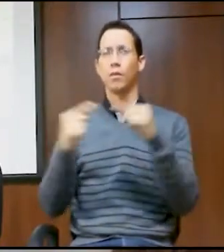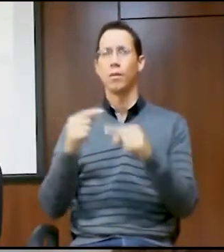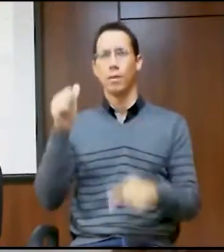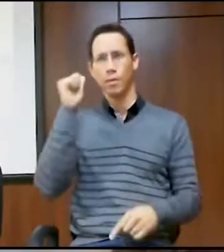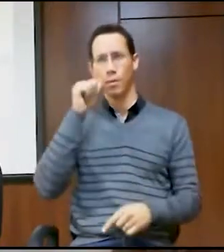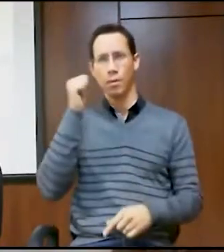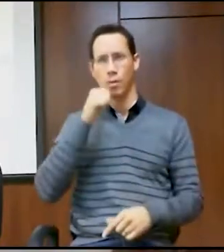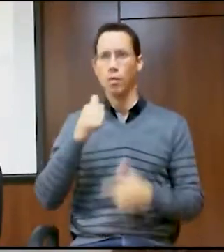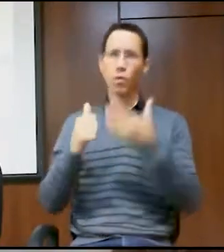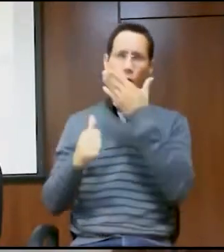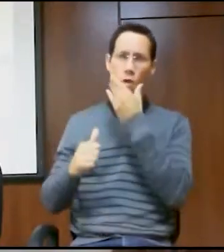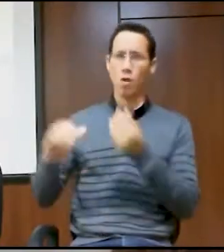de gênero. Então,